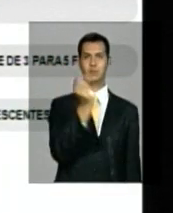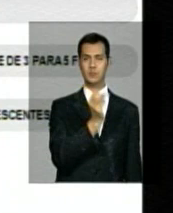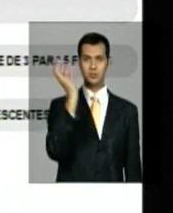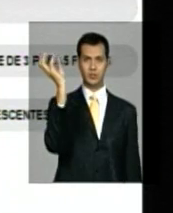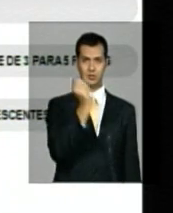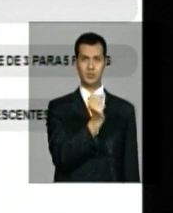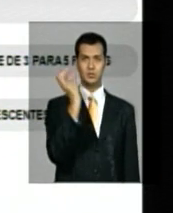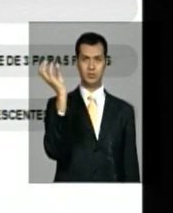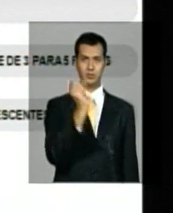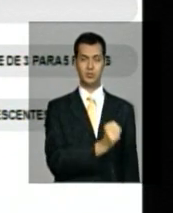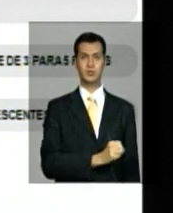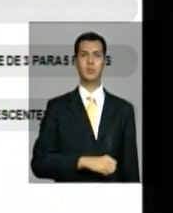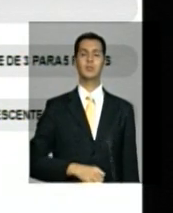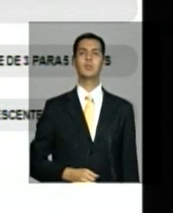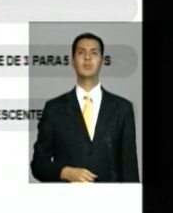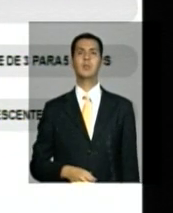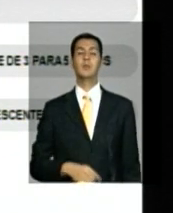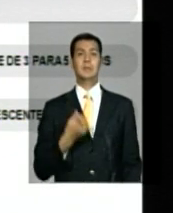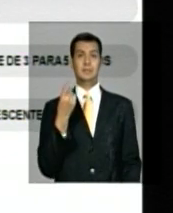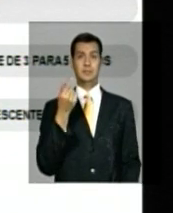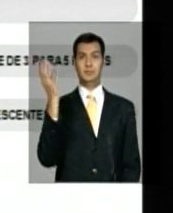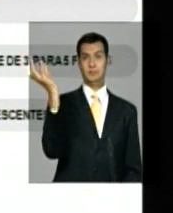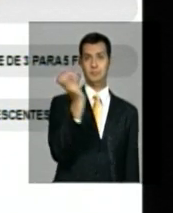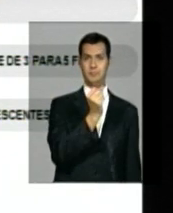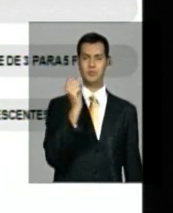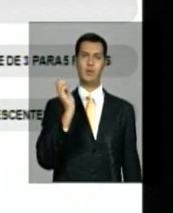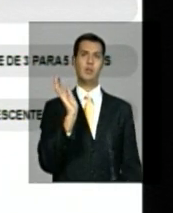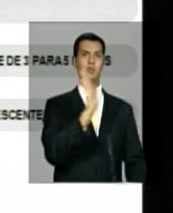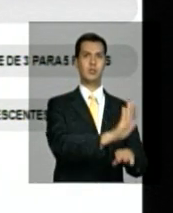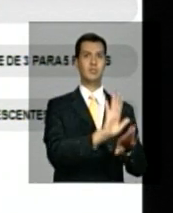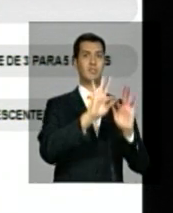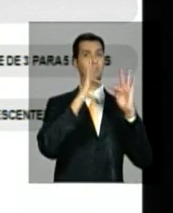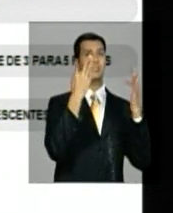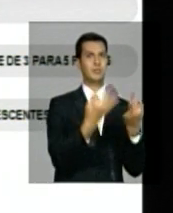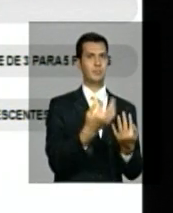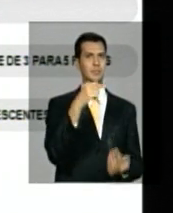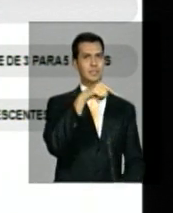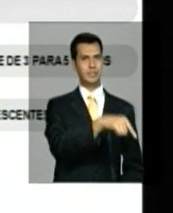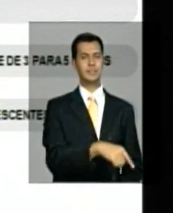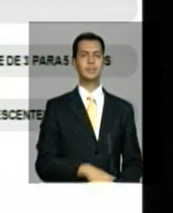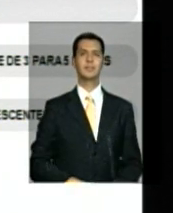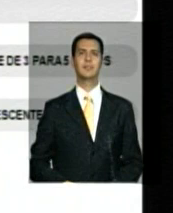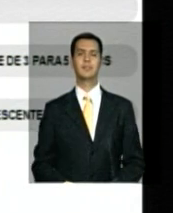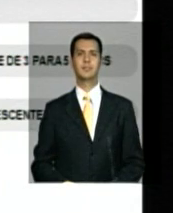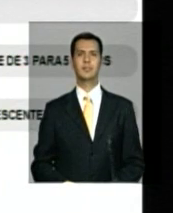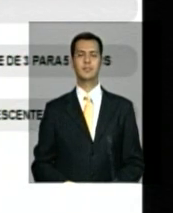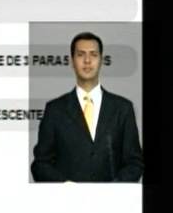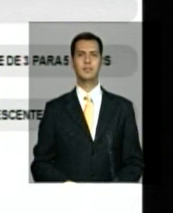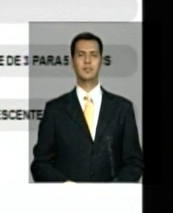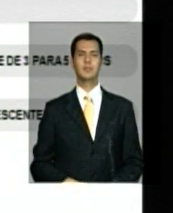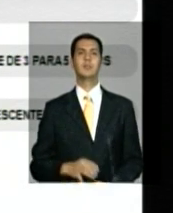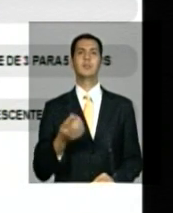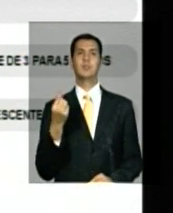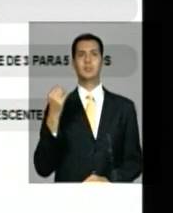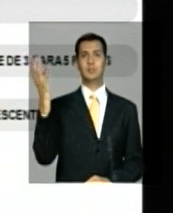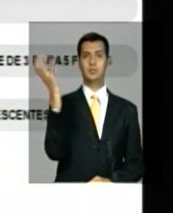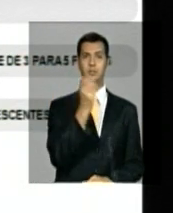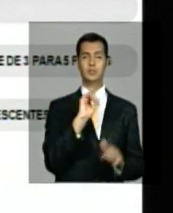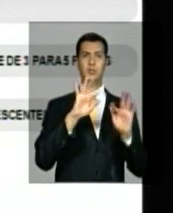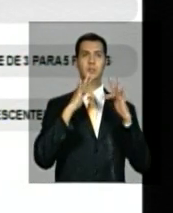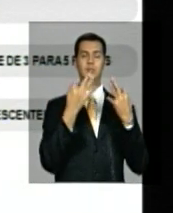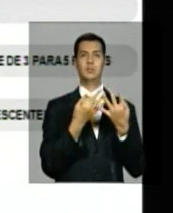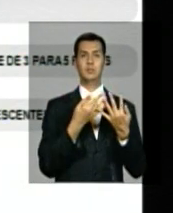cada família né o benefício é composto de né de várias formas diferenciadas no caso do benefício do Brasil carinhoso as